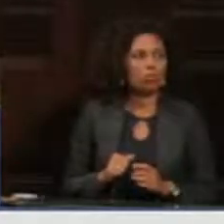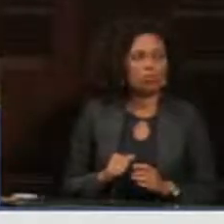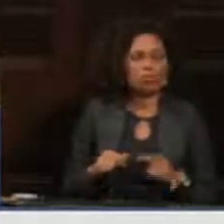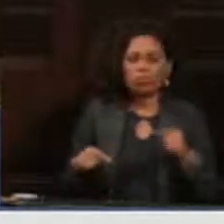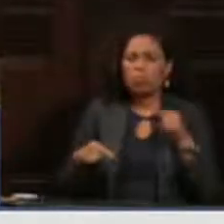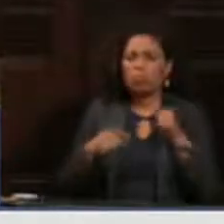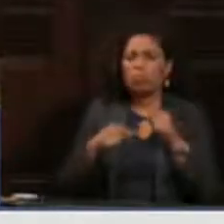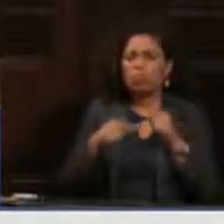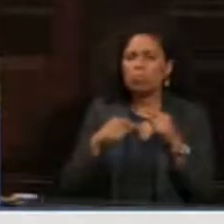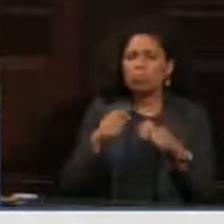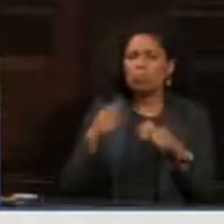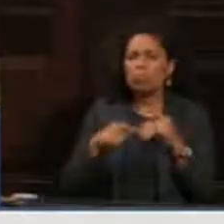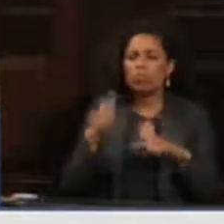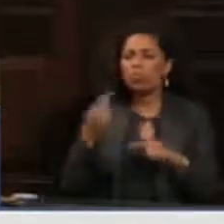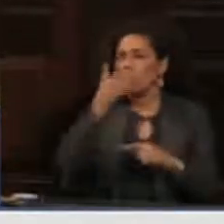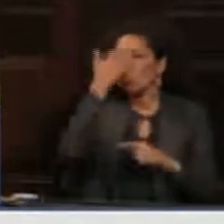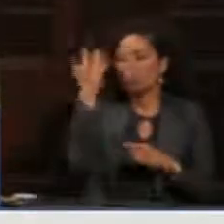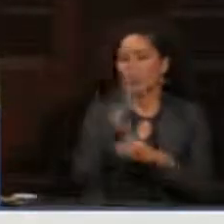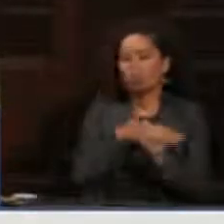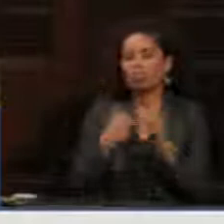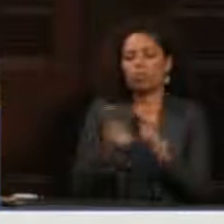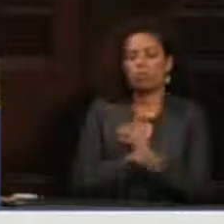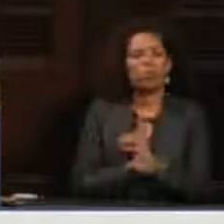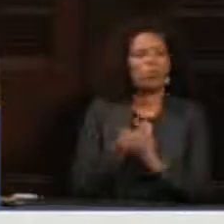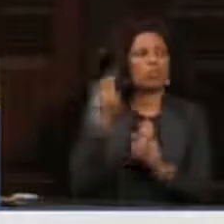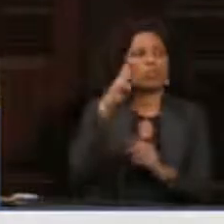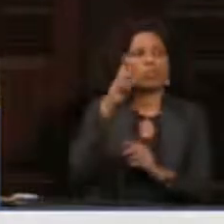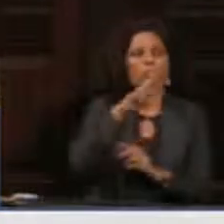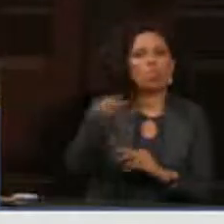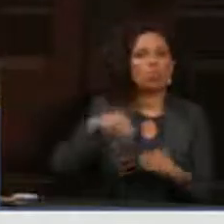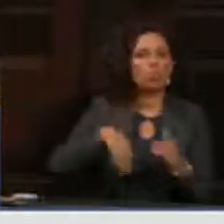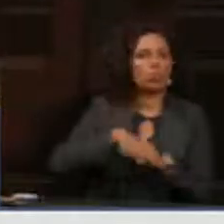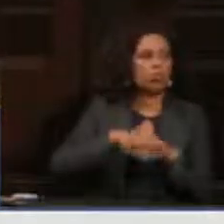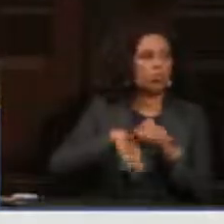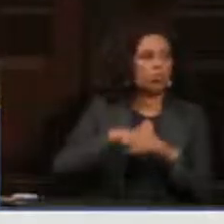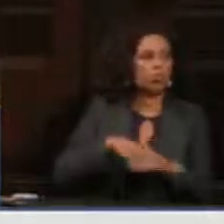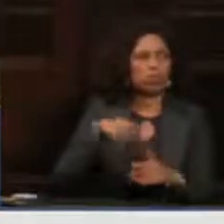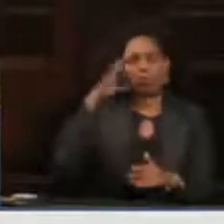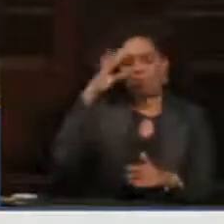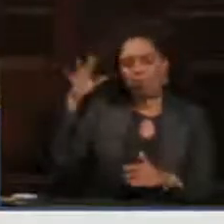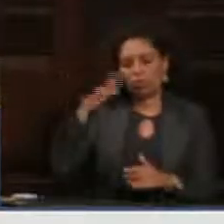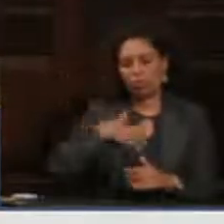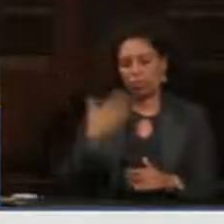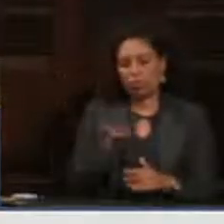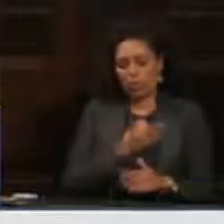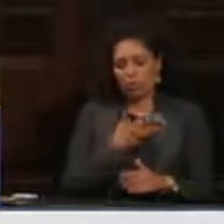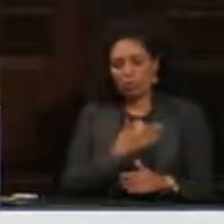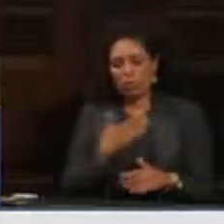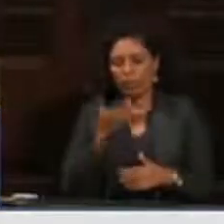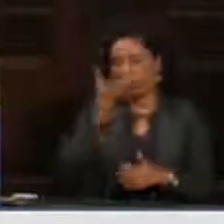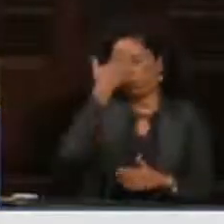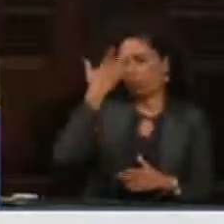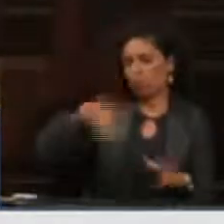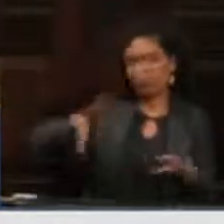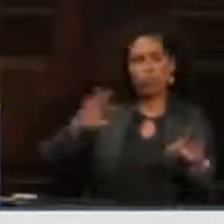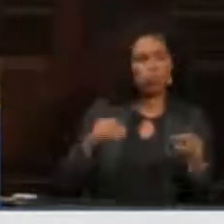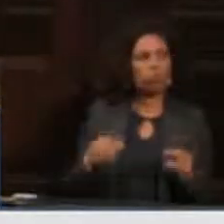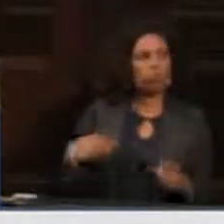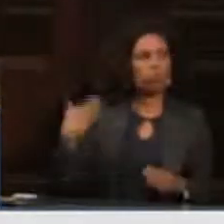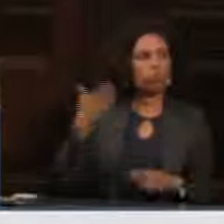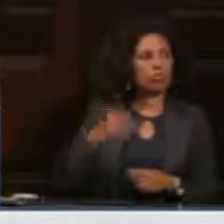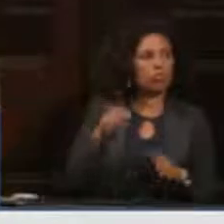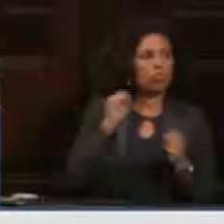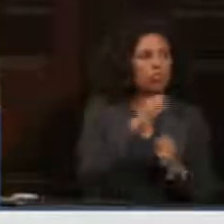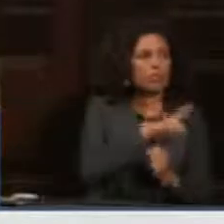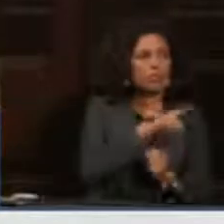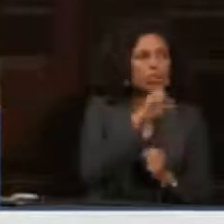maioria dos cariocas e dos fluminenses. Aí você imagina, eu com meus amigos e várias outras pessoas, sai de São Gonçalo